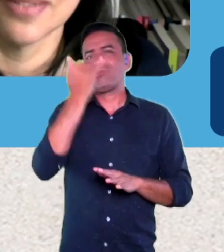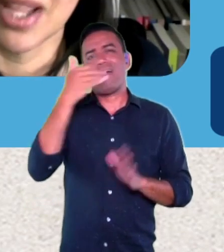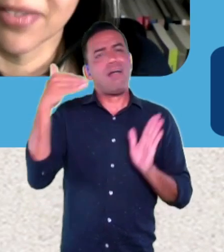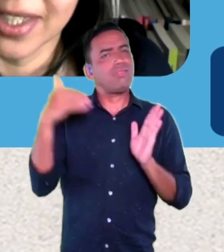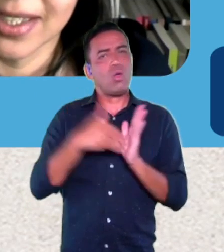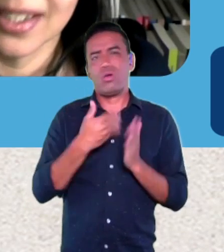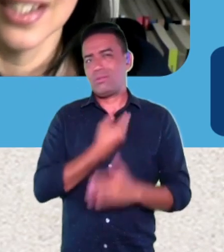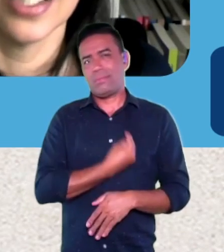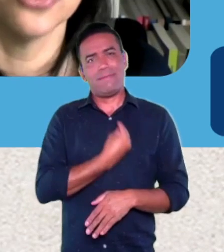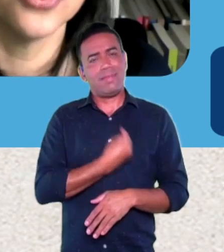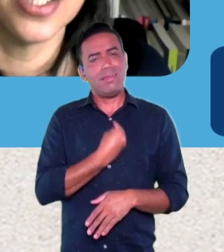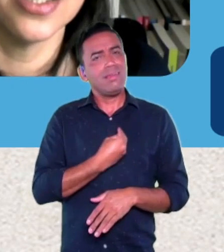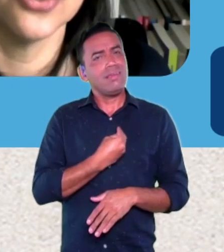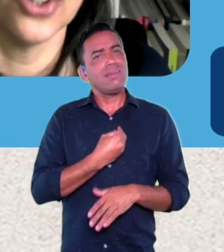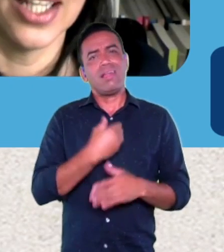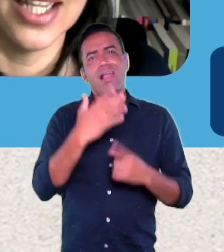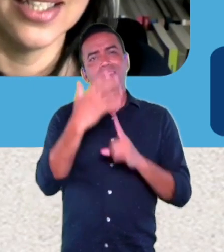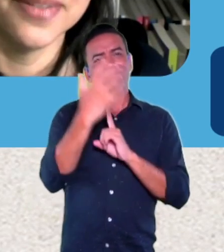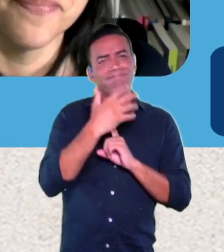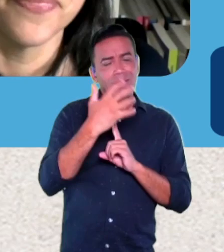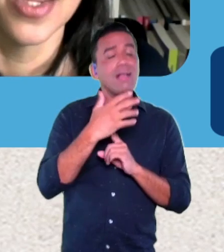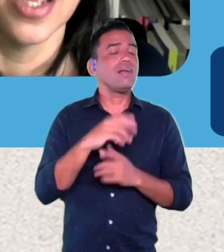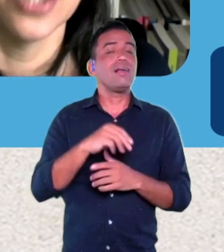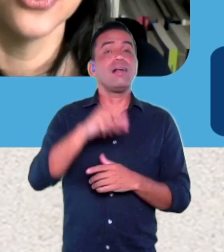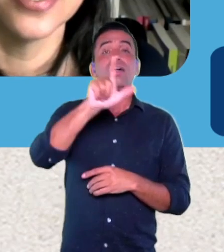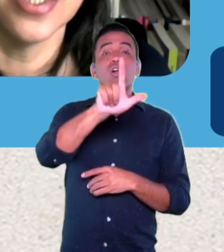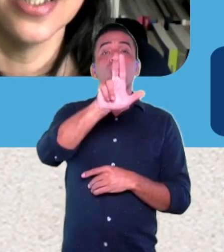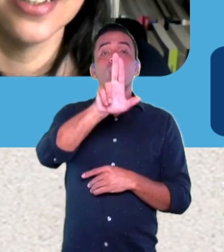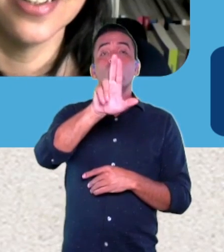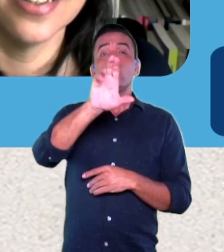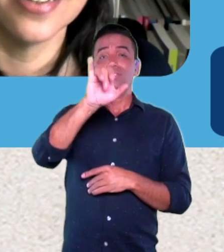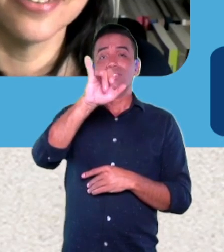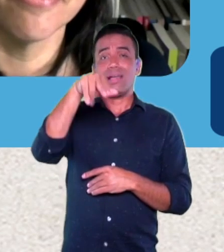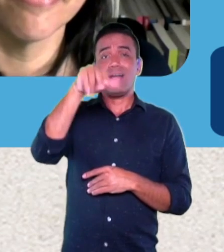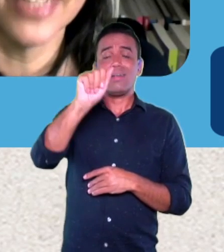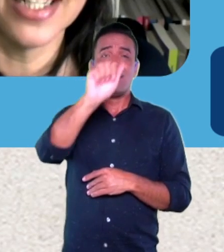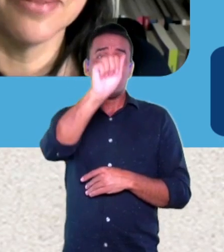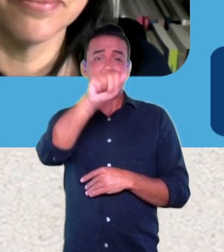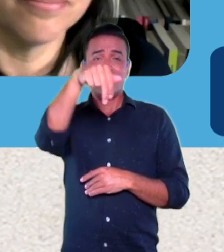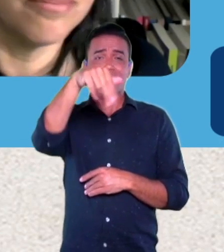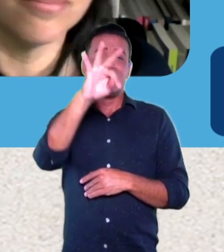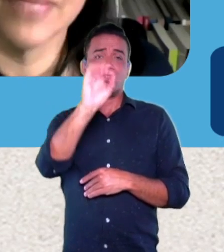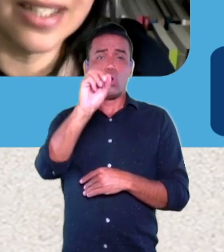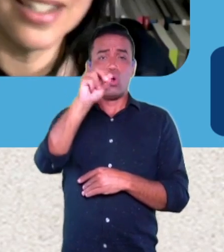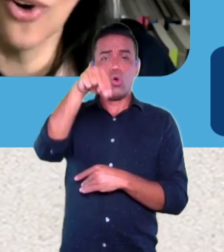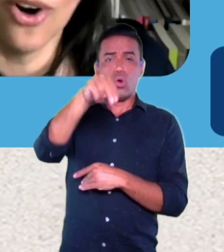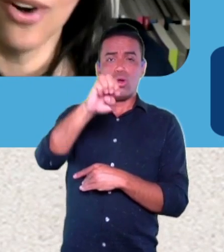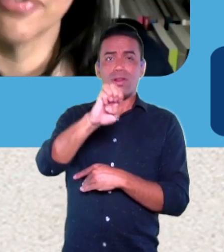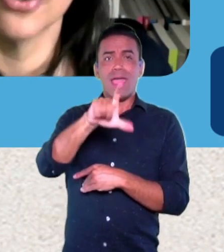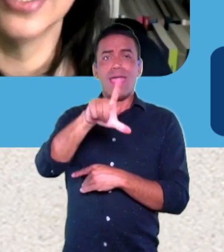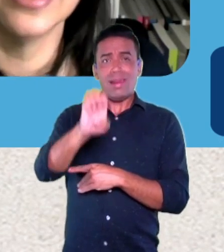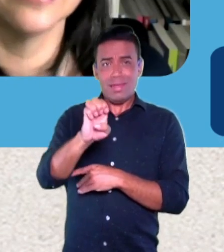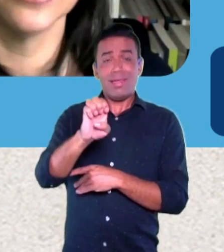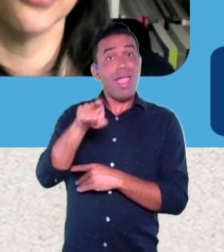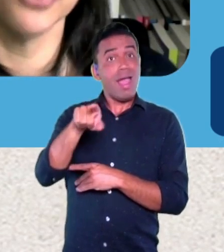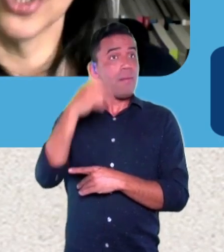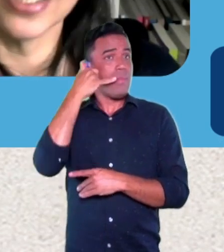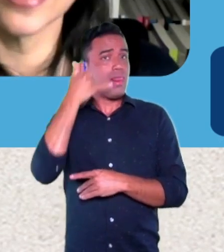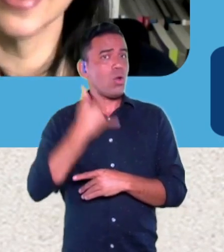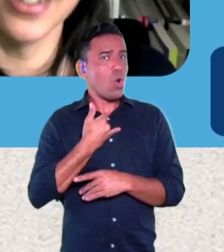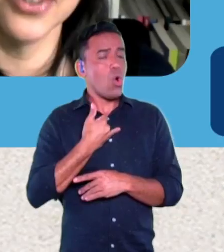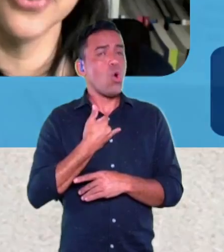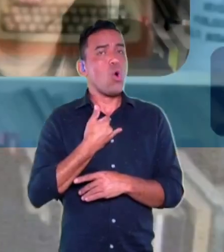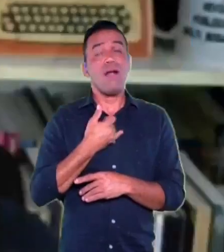hoje na minha vida, que é a Luciana Tonelli. A Luciana me ligou, falou: Ana, vai ter